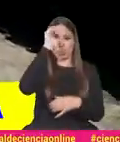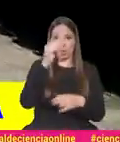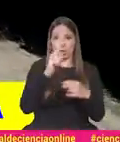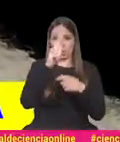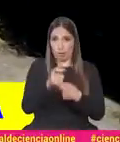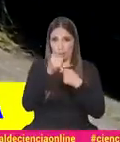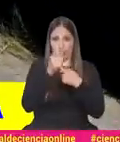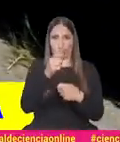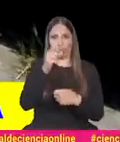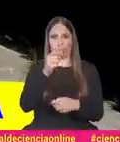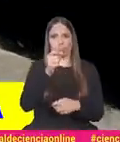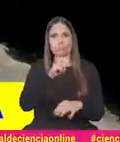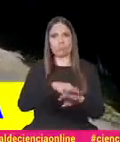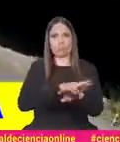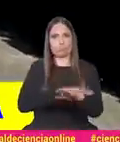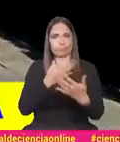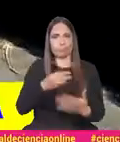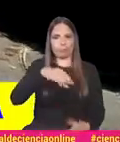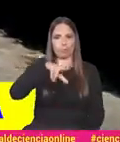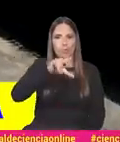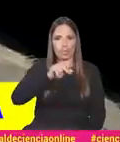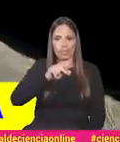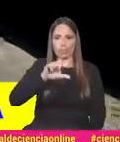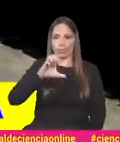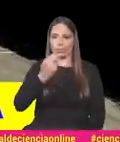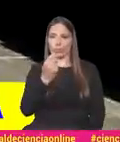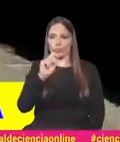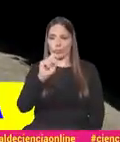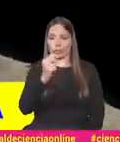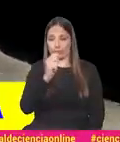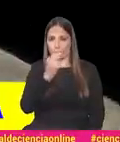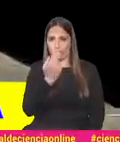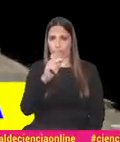Agricultura, tutelado atualmente pela Dra. Maria do Céu Albuquerque.